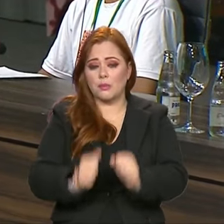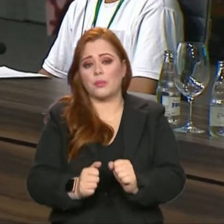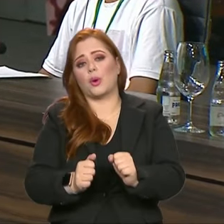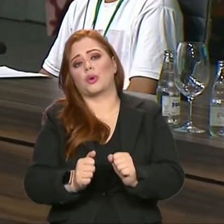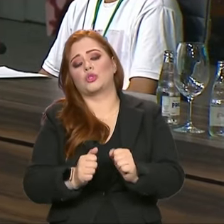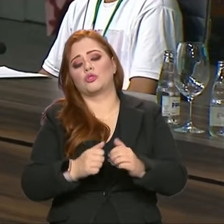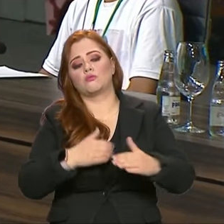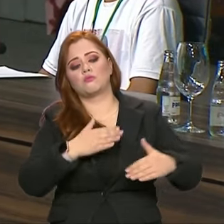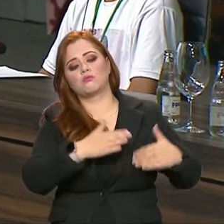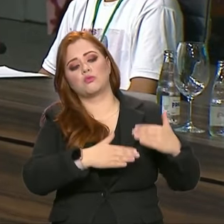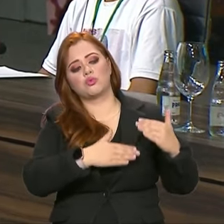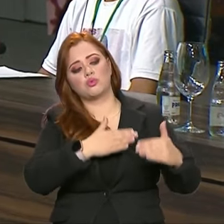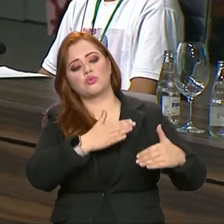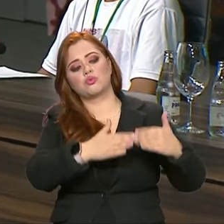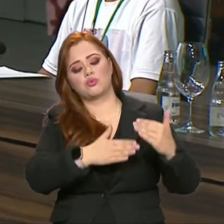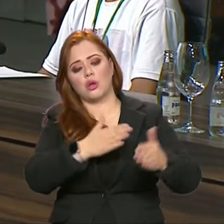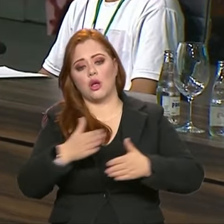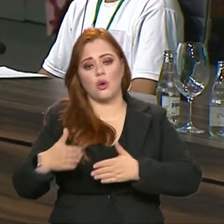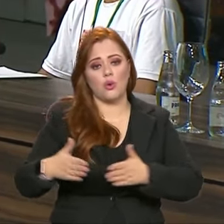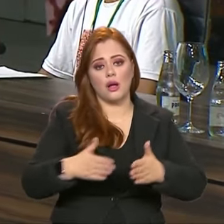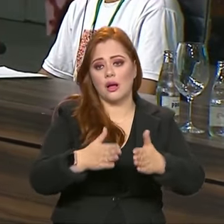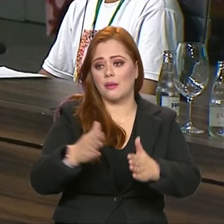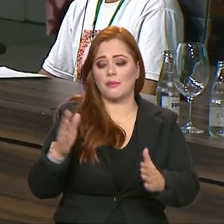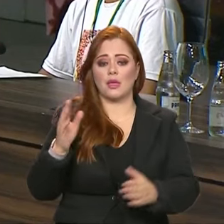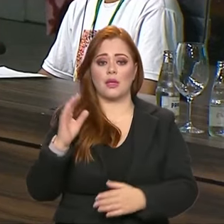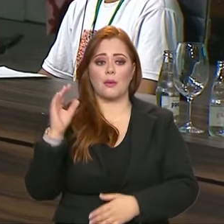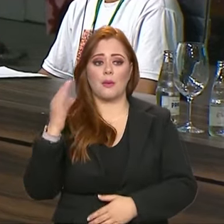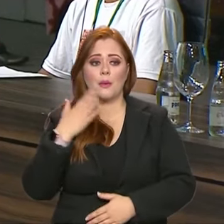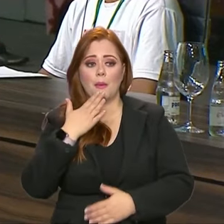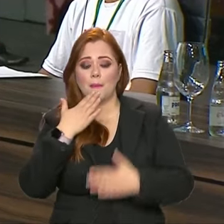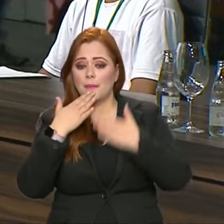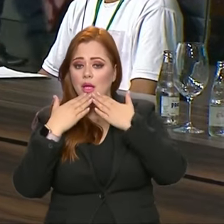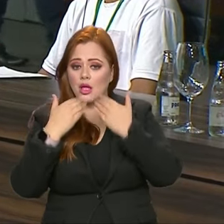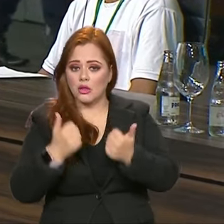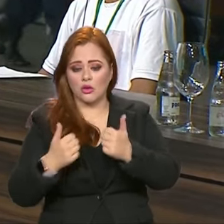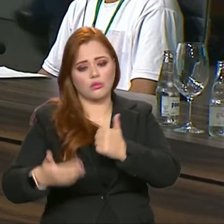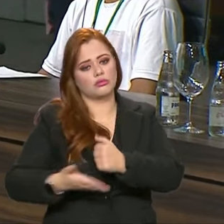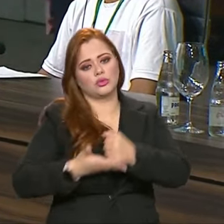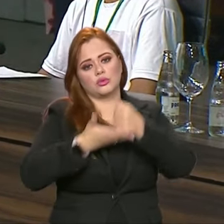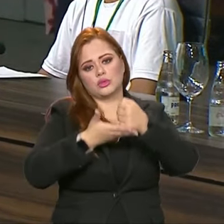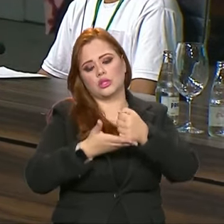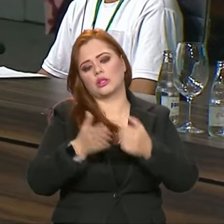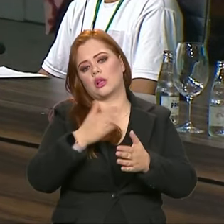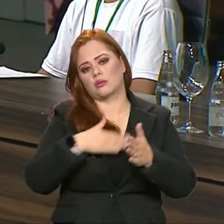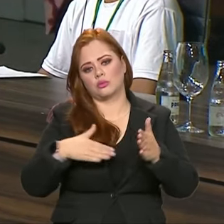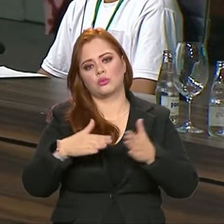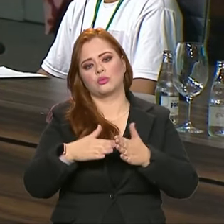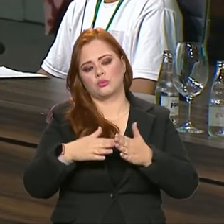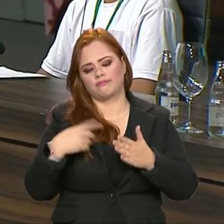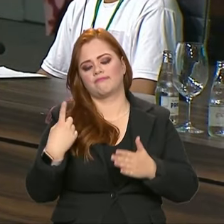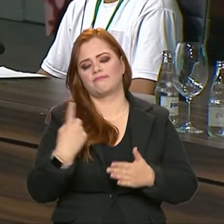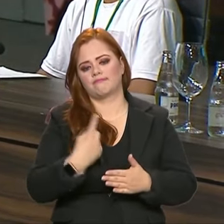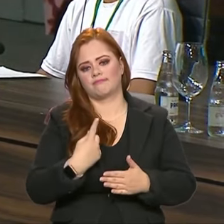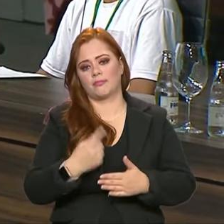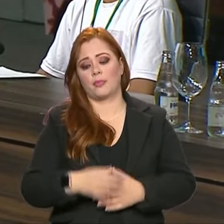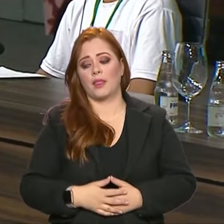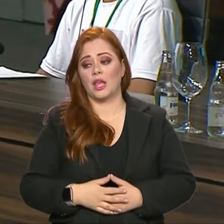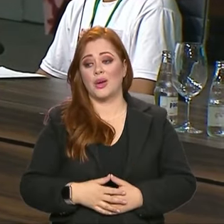o caminho mais rápido e sustentável para todos. O nosso medo é que a